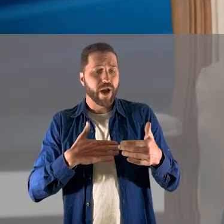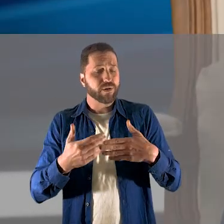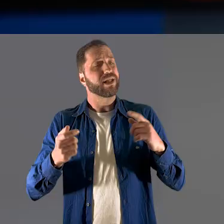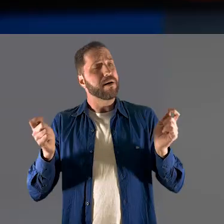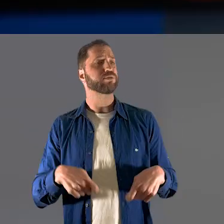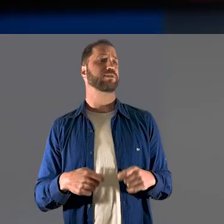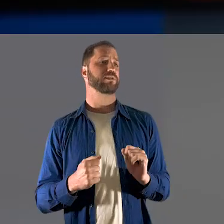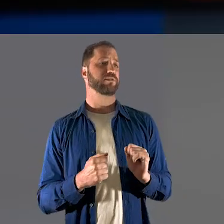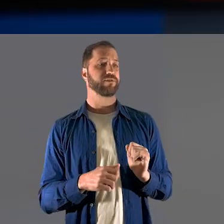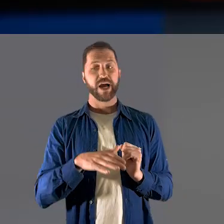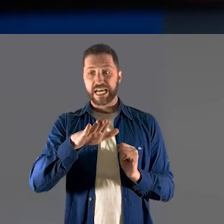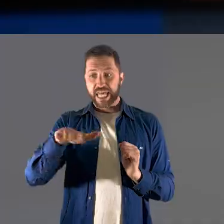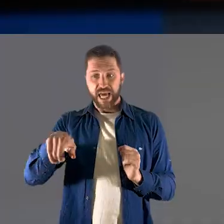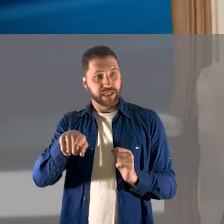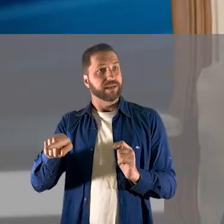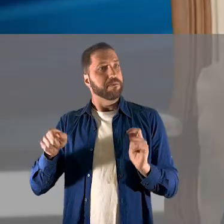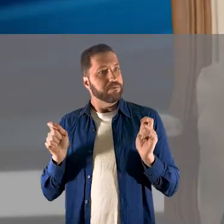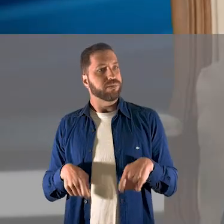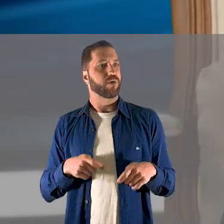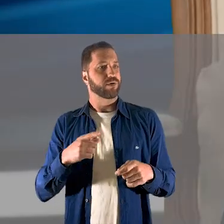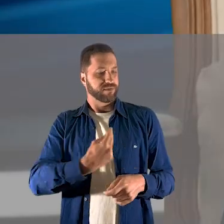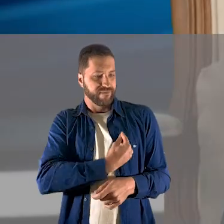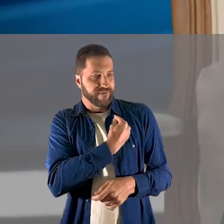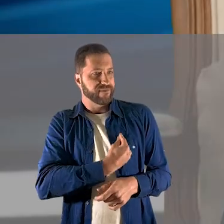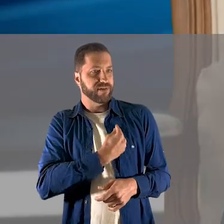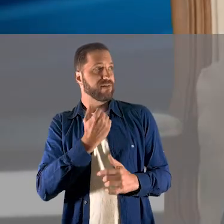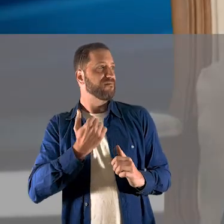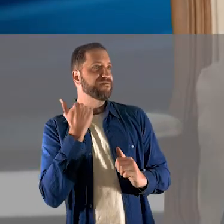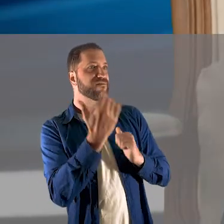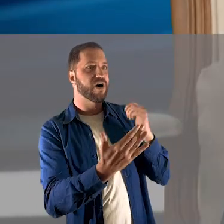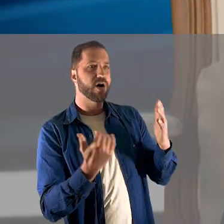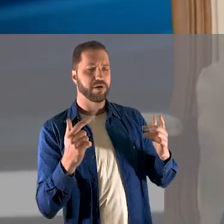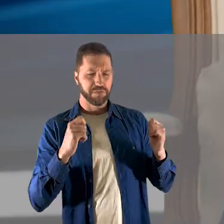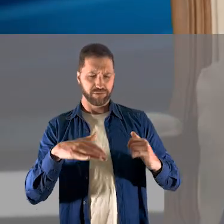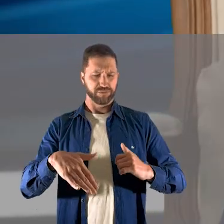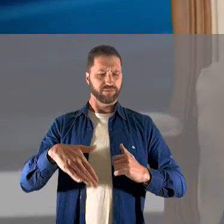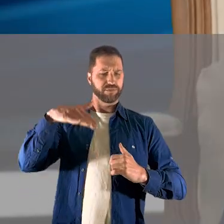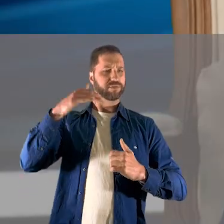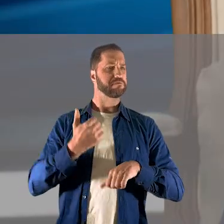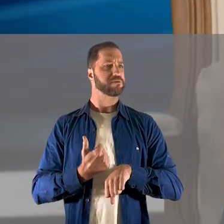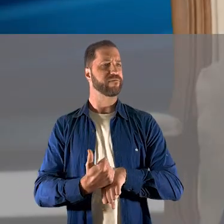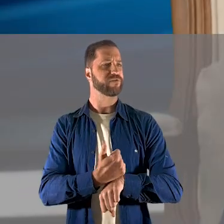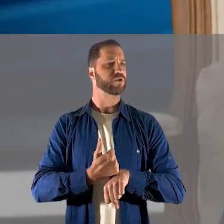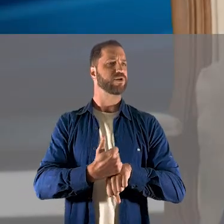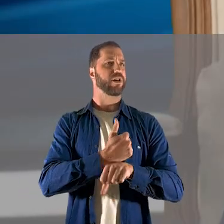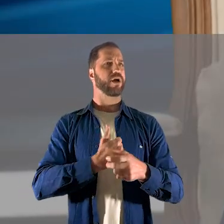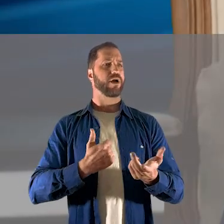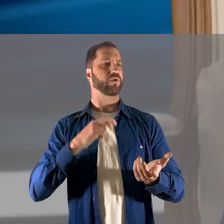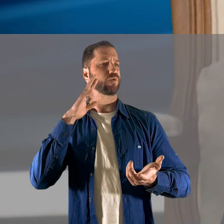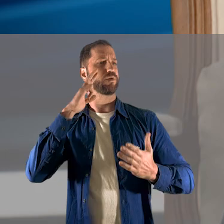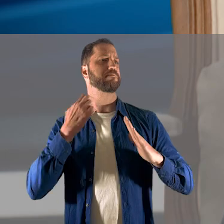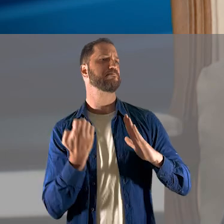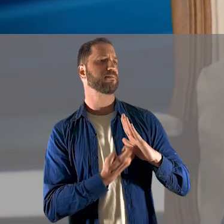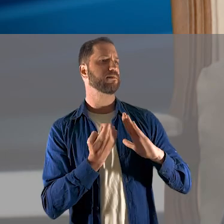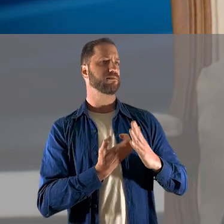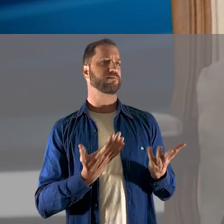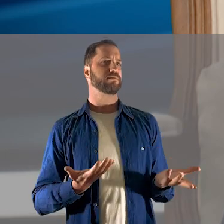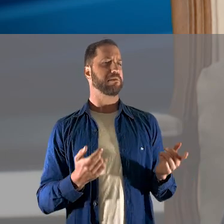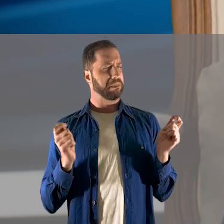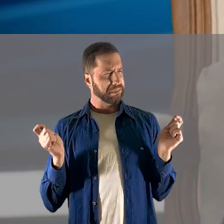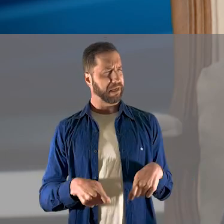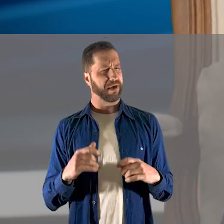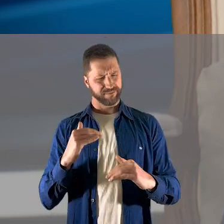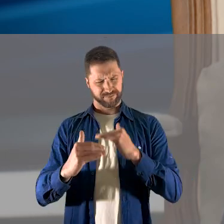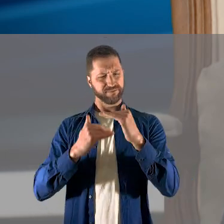ter sim vida ali fora que elas podem ser grandes profissionais ou grandes empresárias